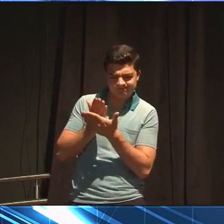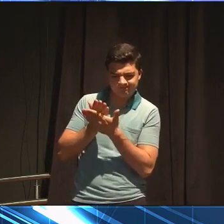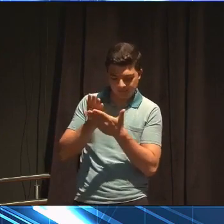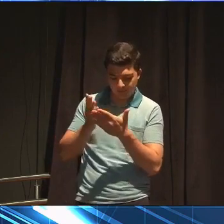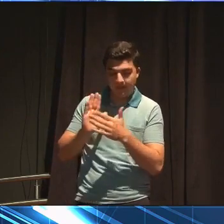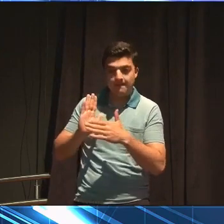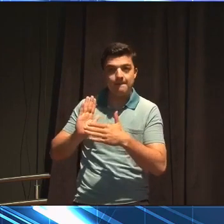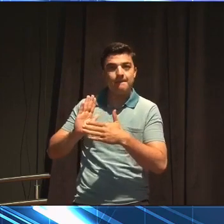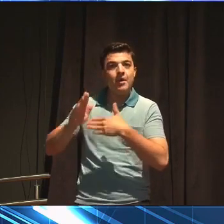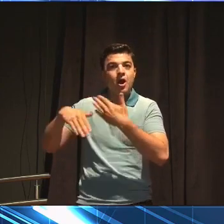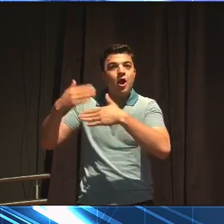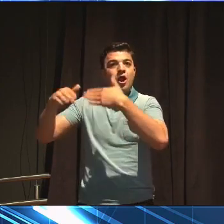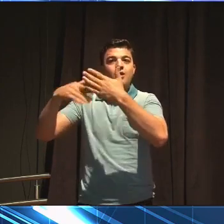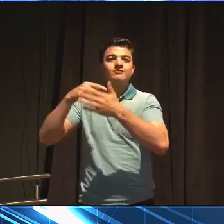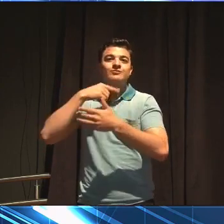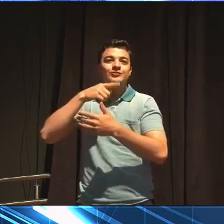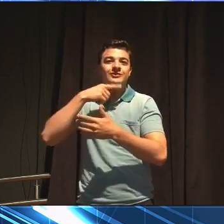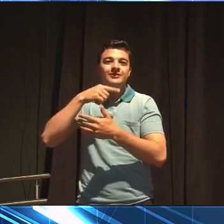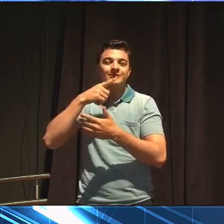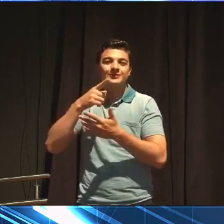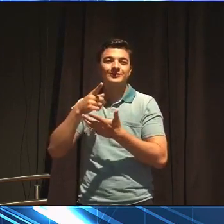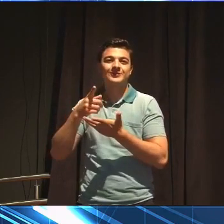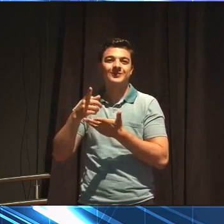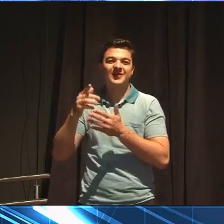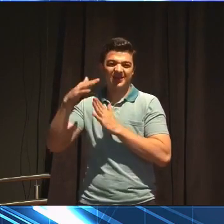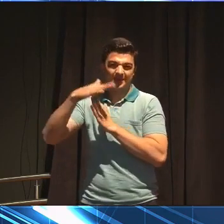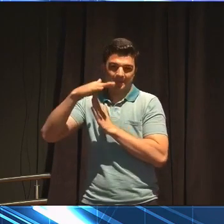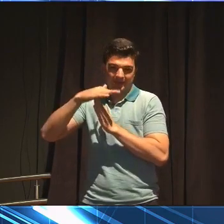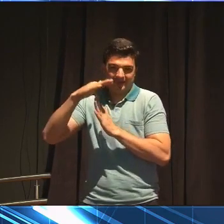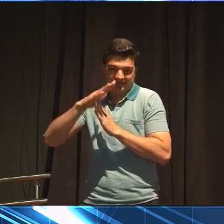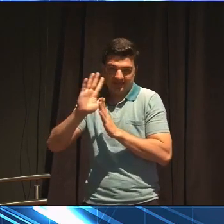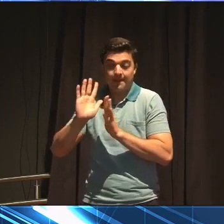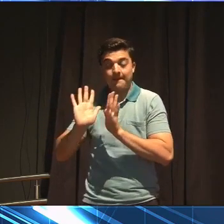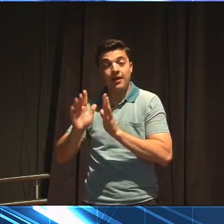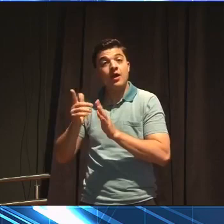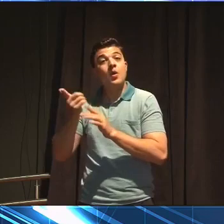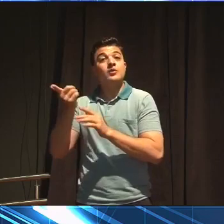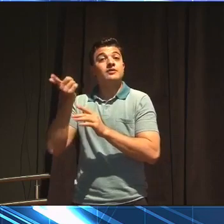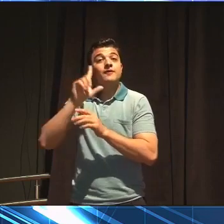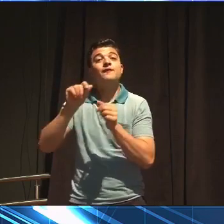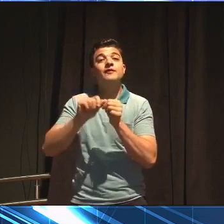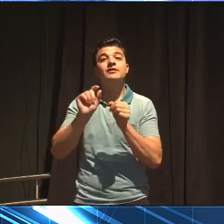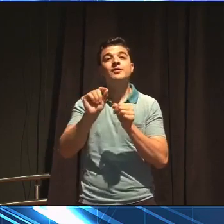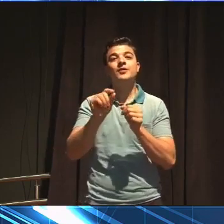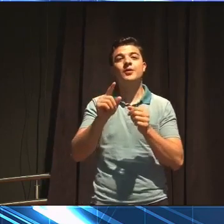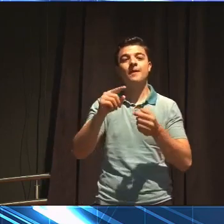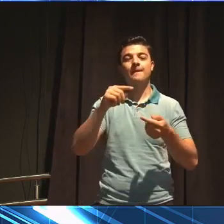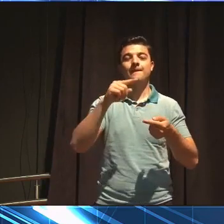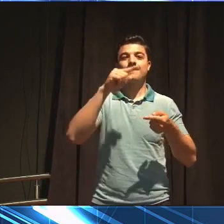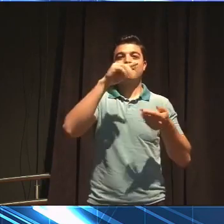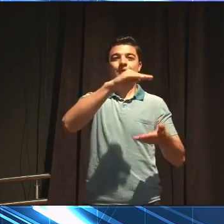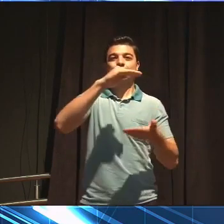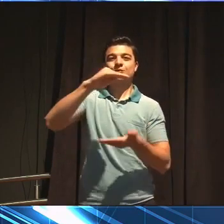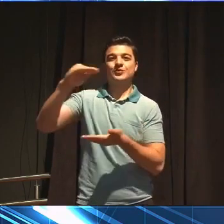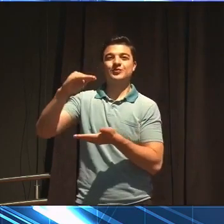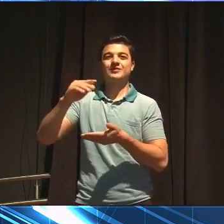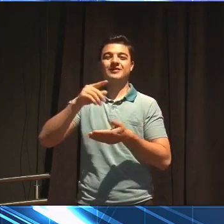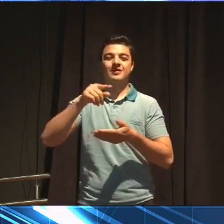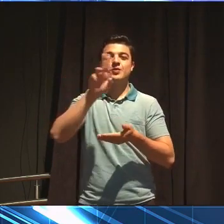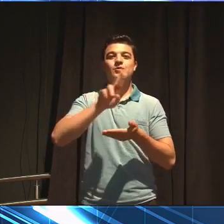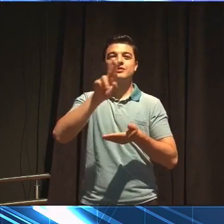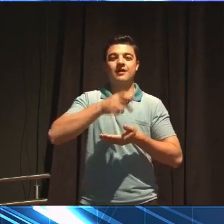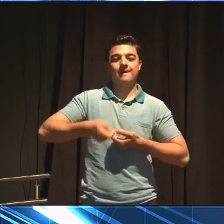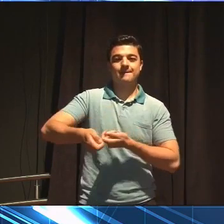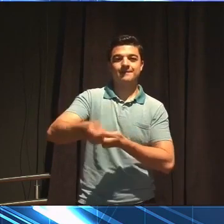infelizmente, produtos de limpeza. Mas aí ele publicou seus conhecimentos e anos